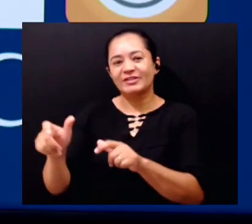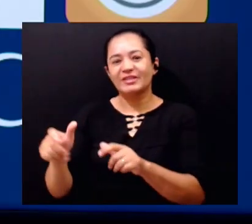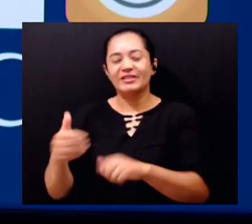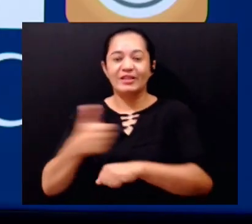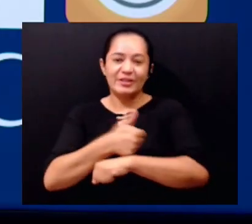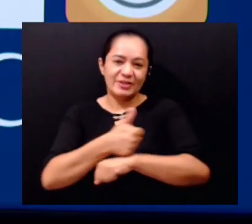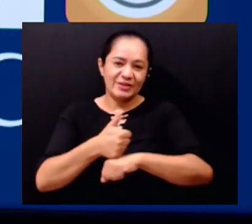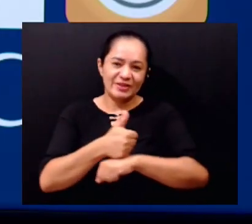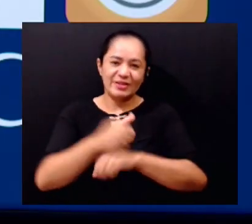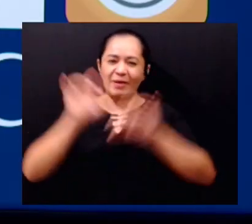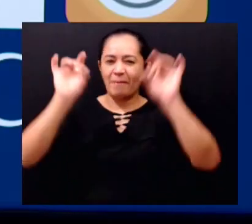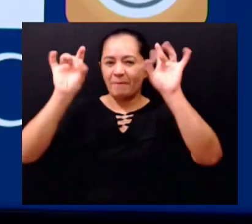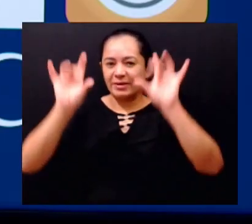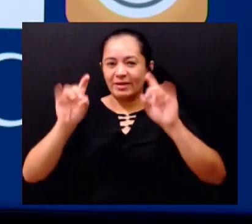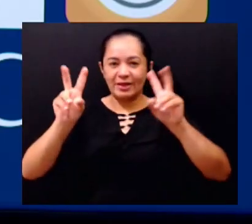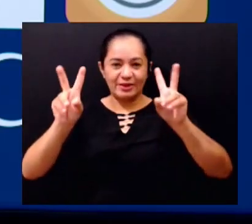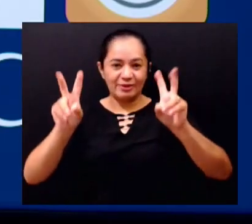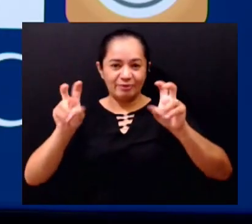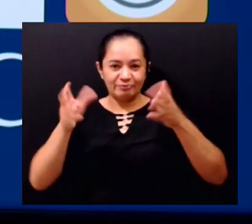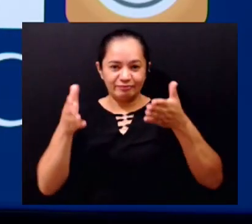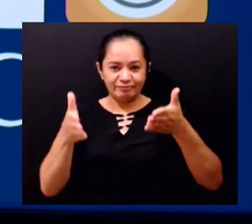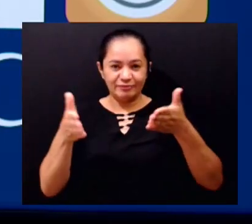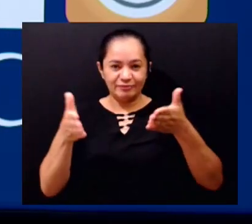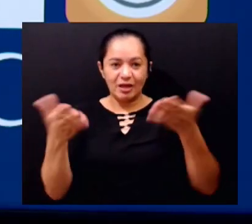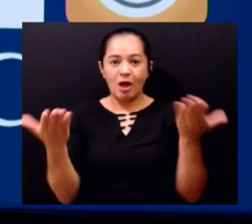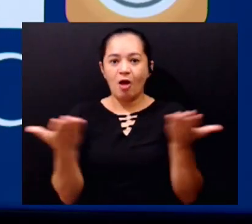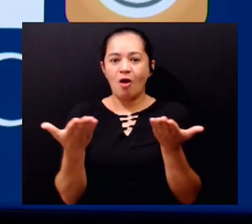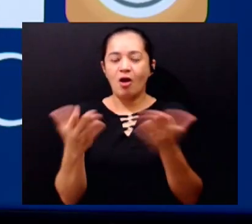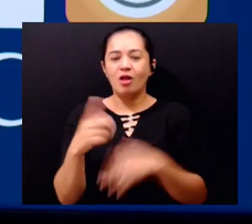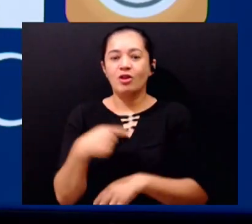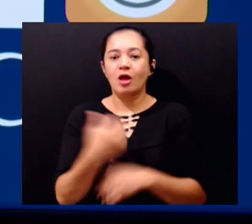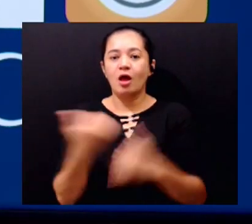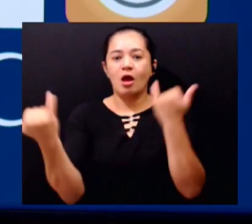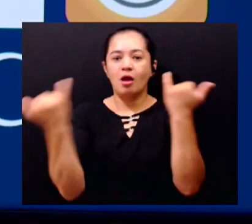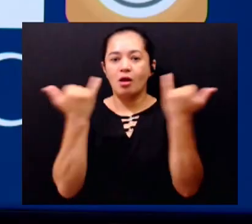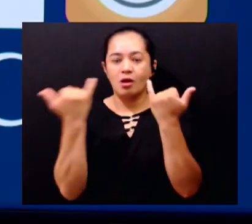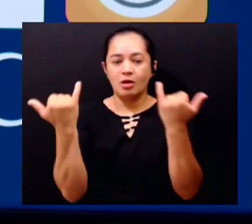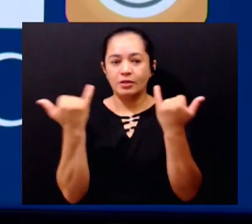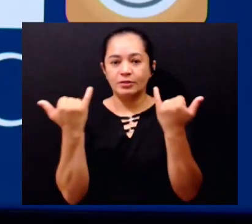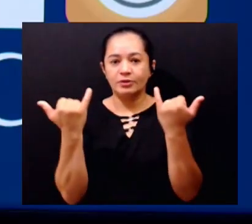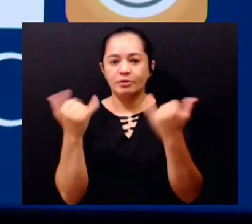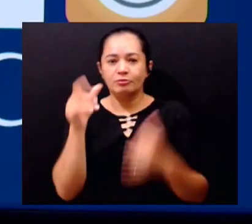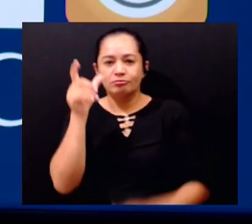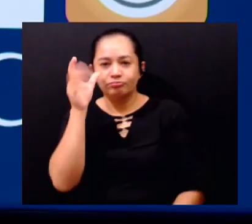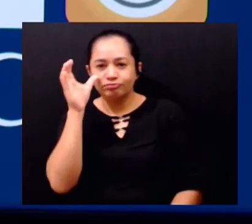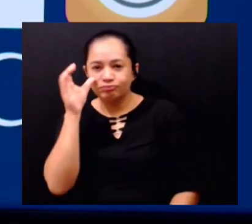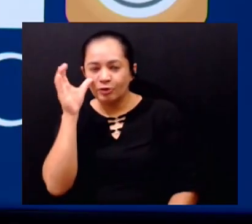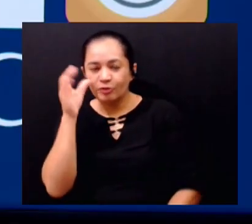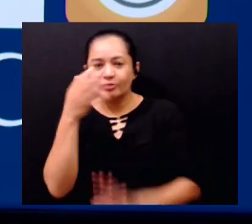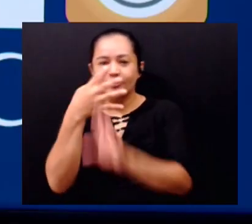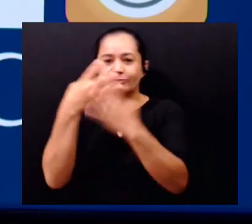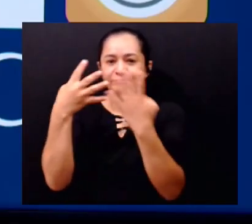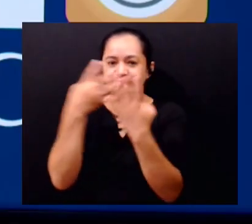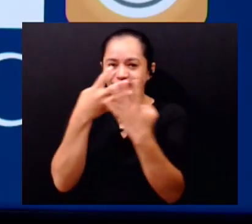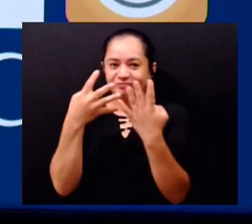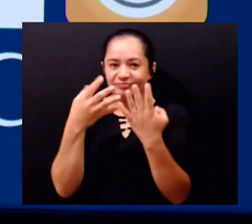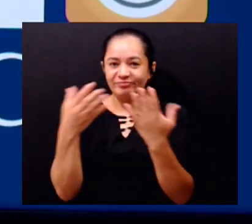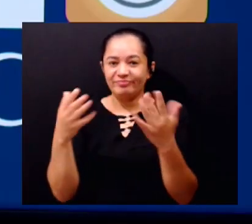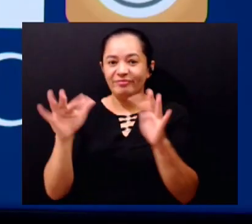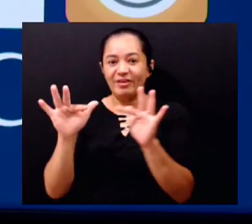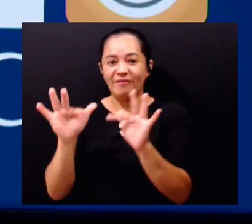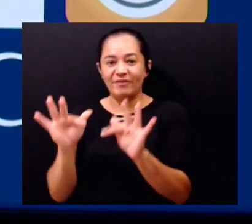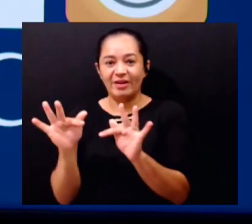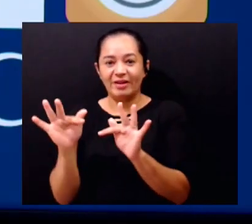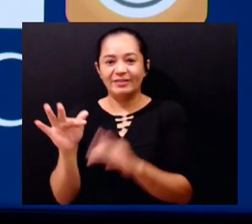assunto. E agora nós vamos atualizar as notícias e conferir a previsão do tempo para este fim de semana